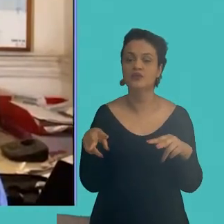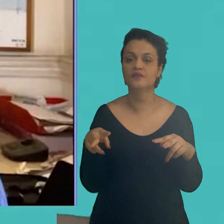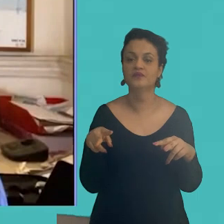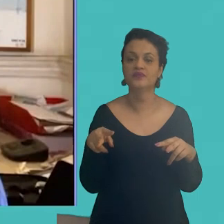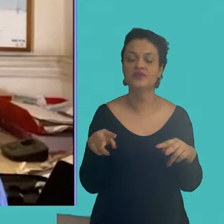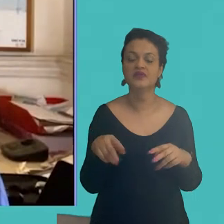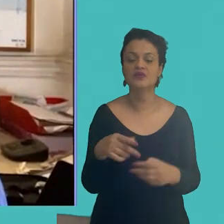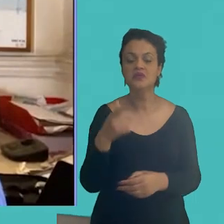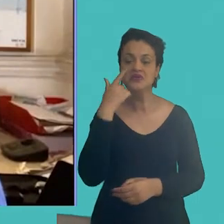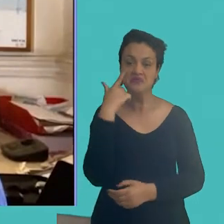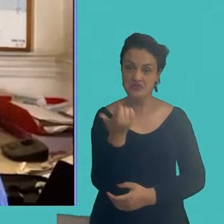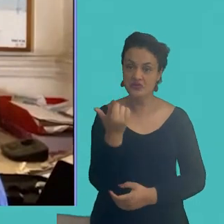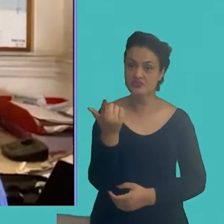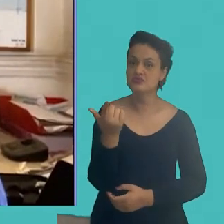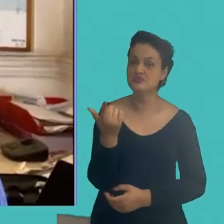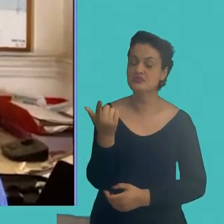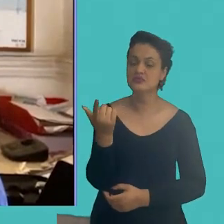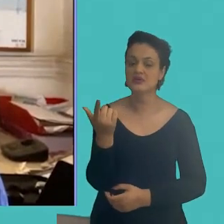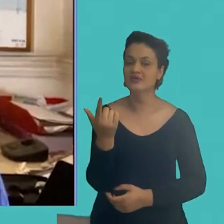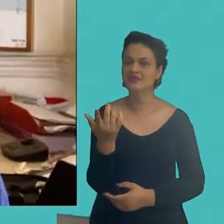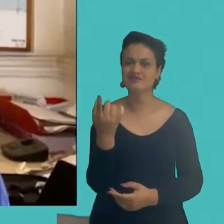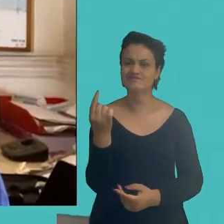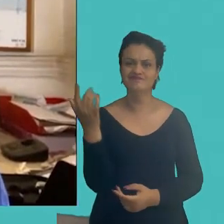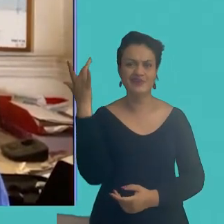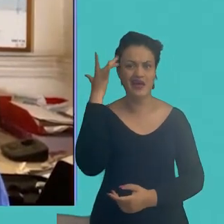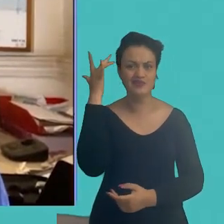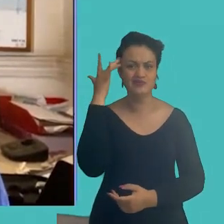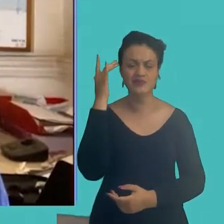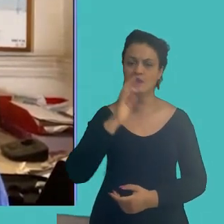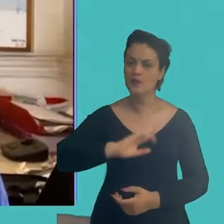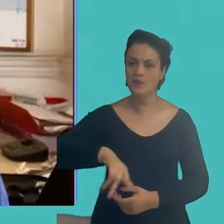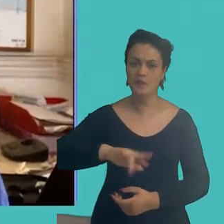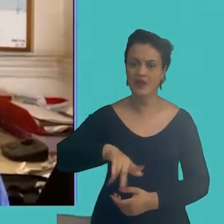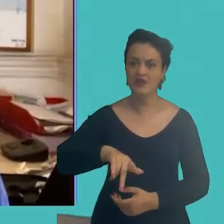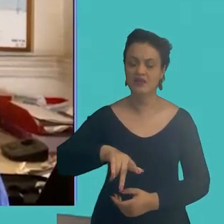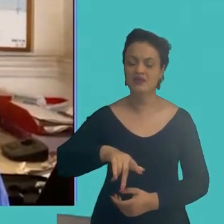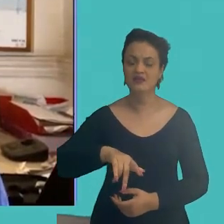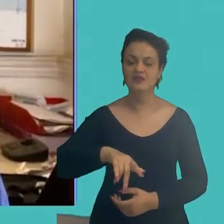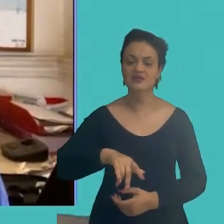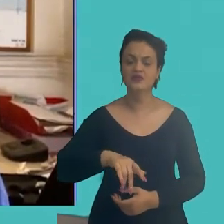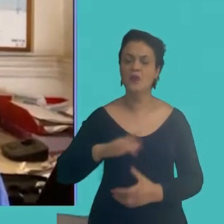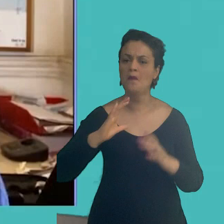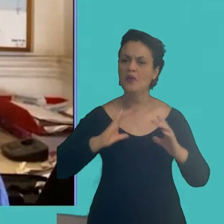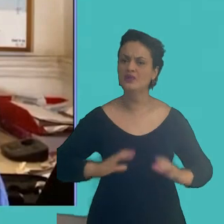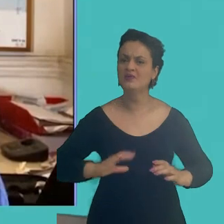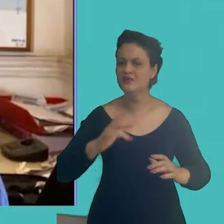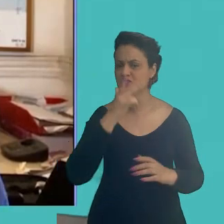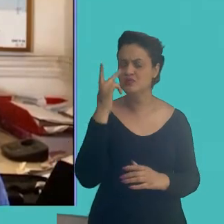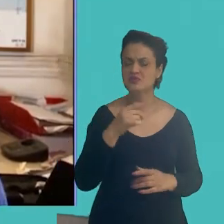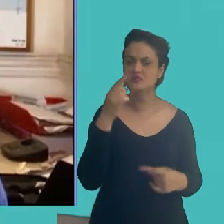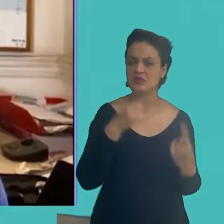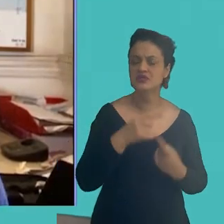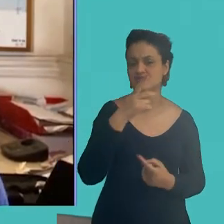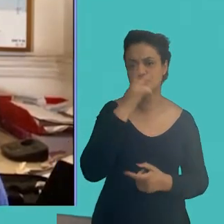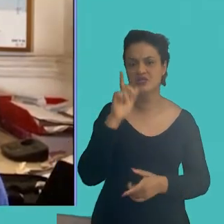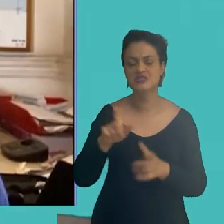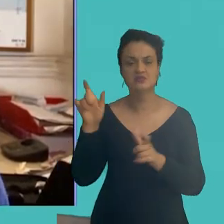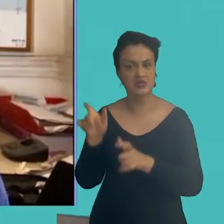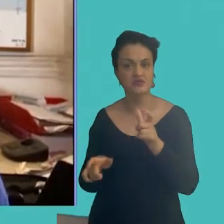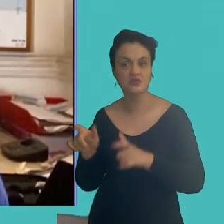parece irracional, mas não é, no comportamento de políticos e de pessoas frente àquilo que eu,